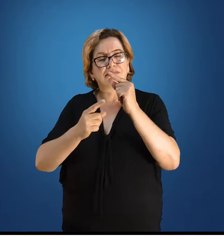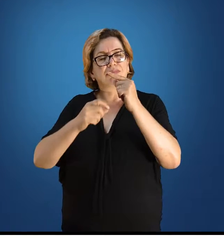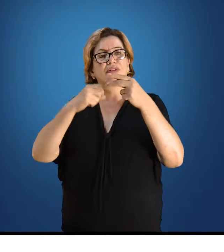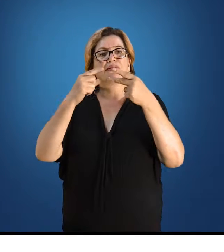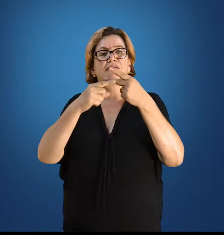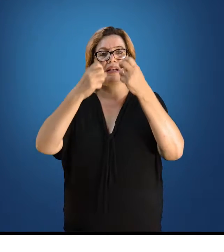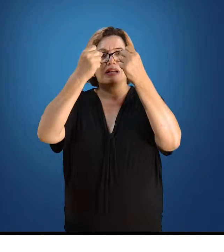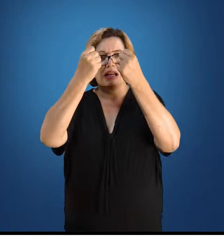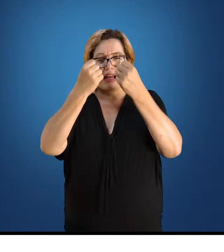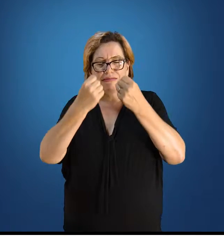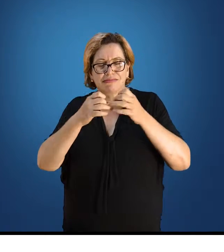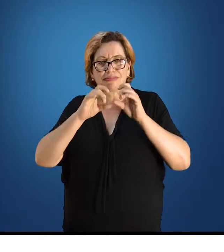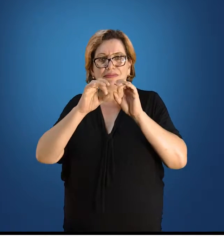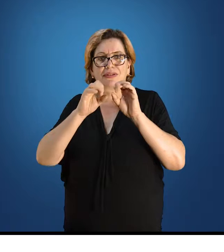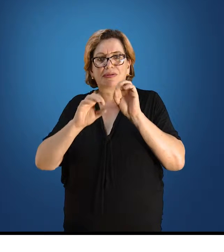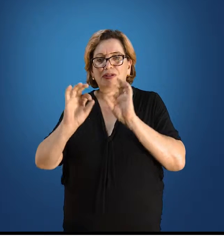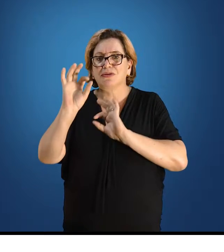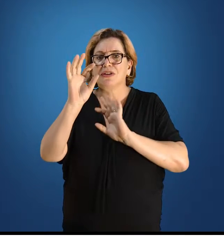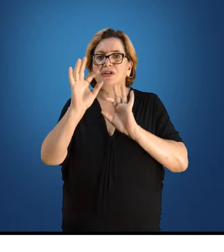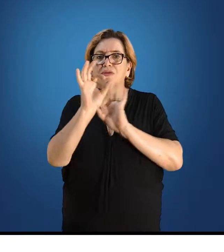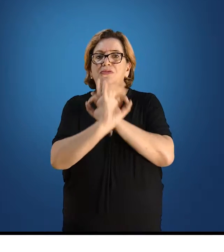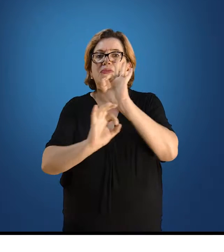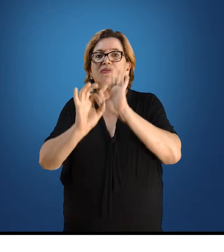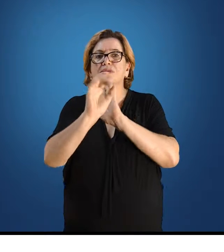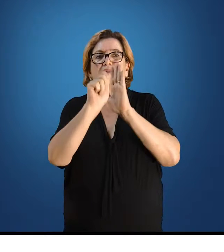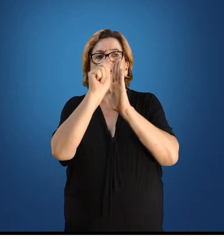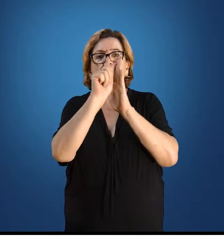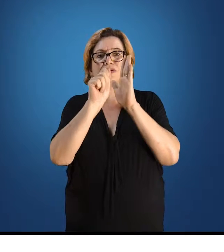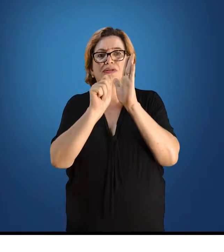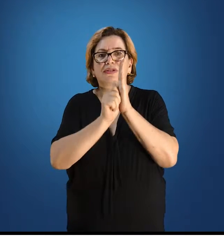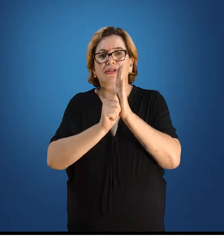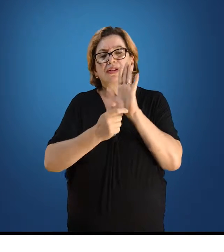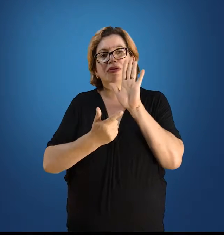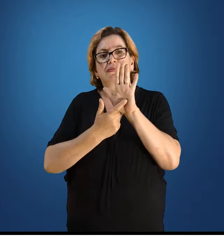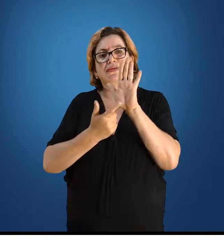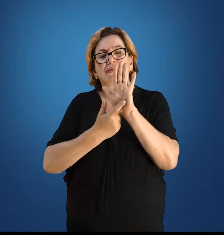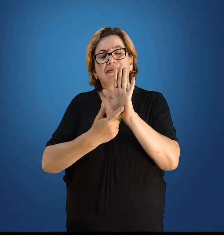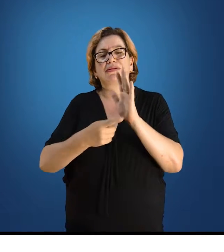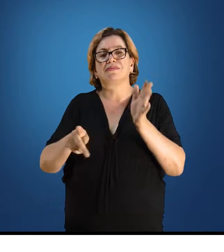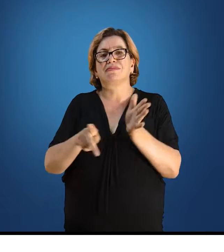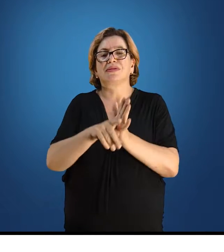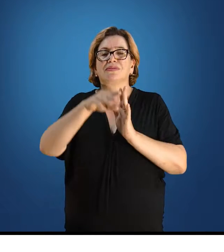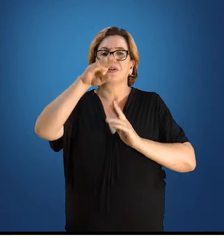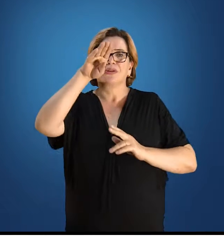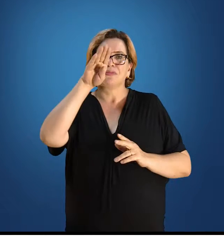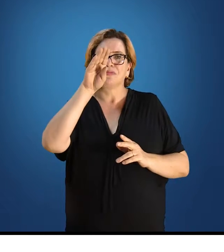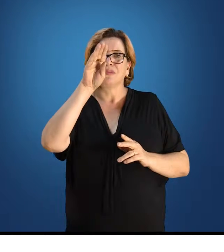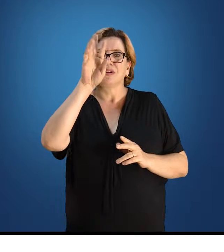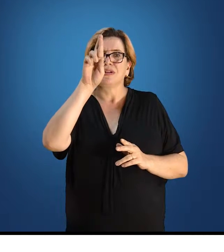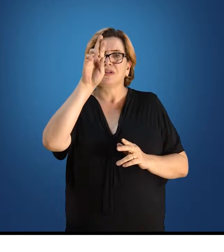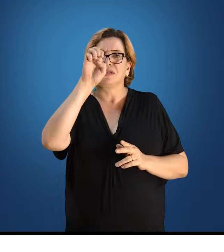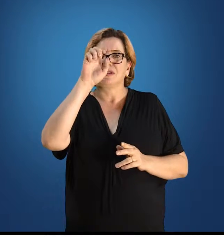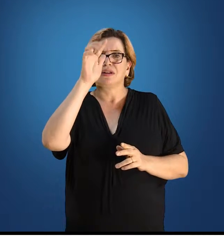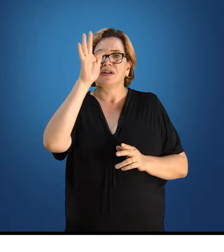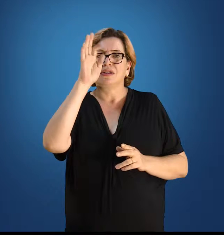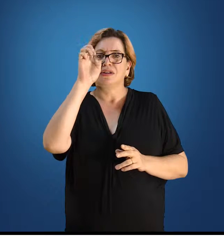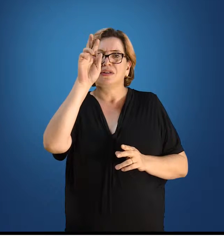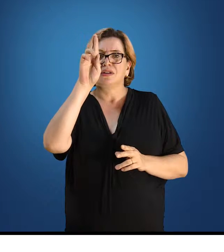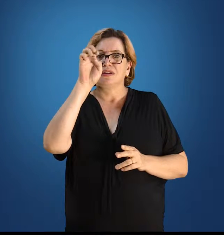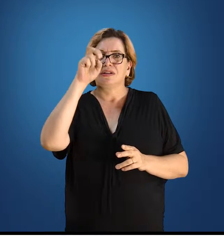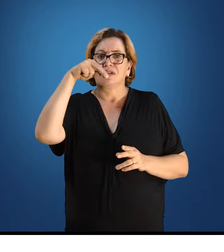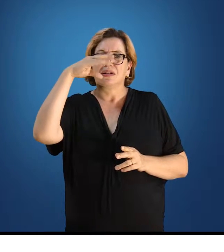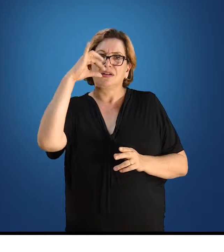da formatação do artigo e vou fazer uma pequena ênfase nas referências bibliográficas, que geralmente é um ponto que